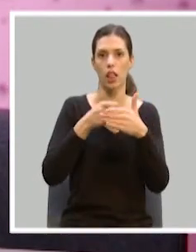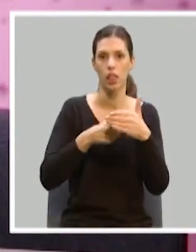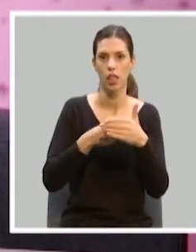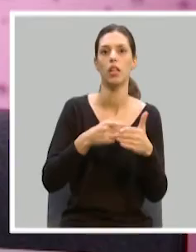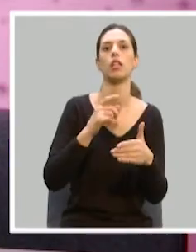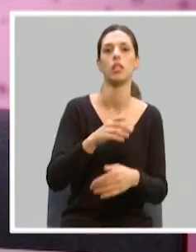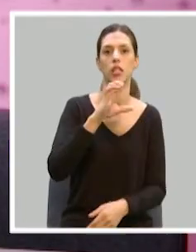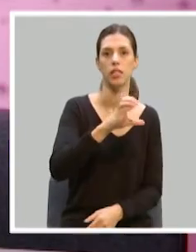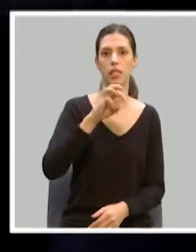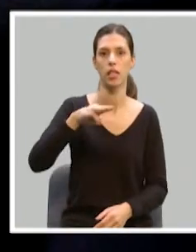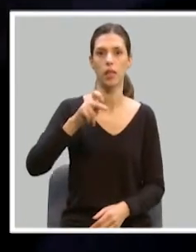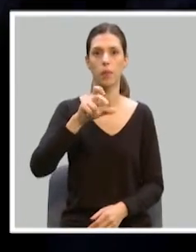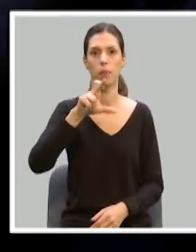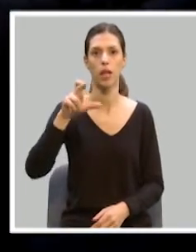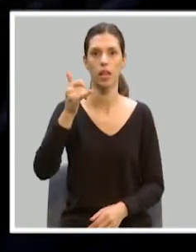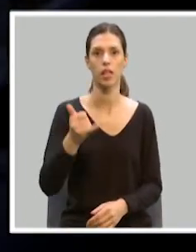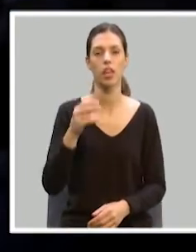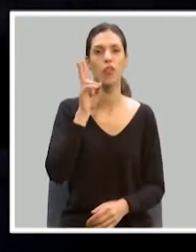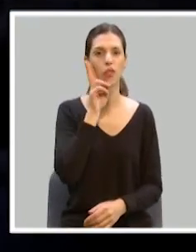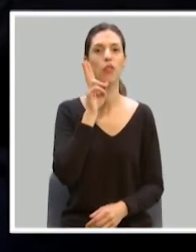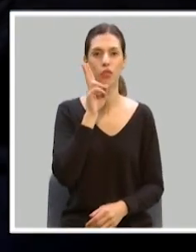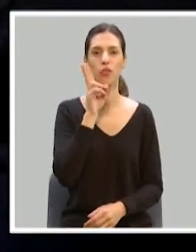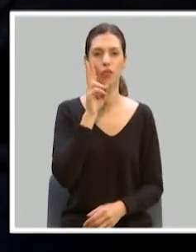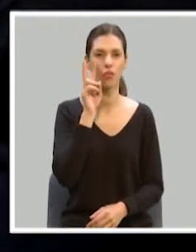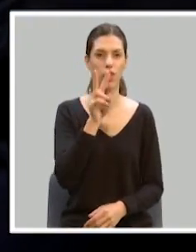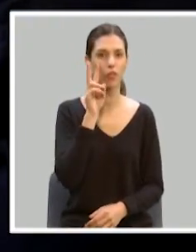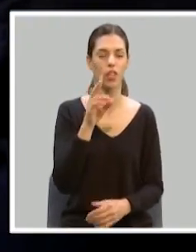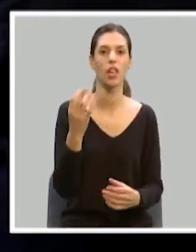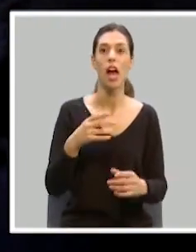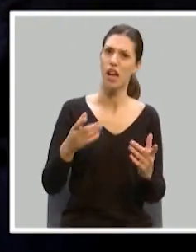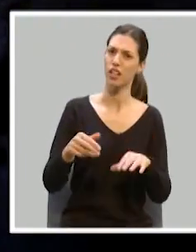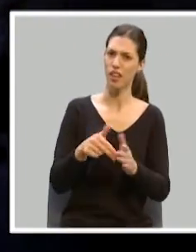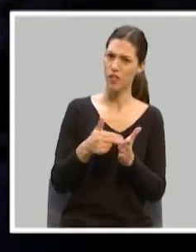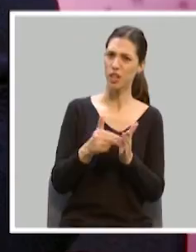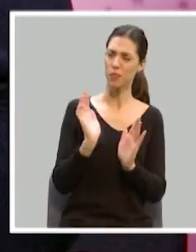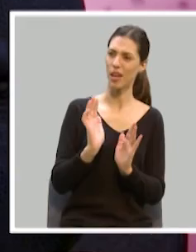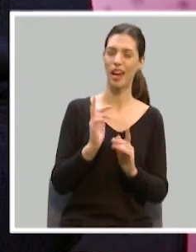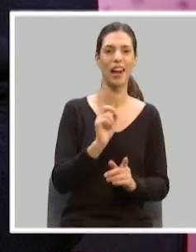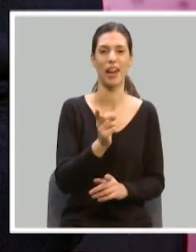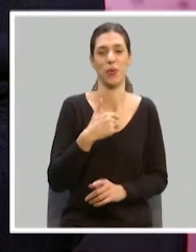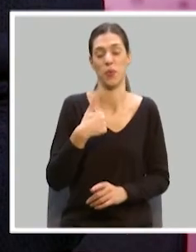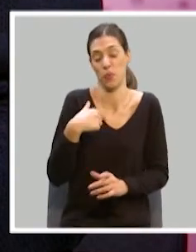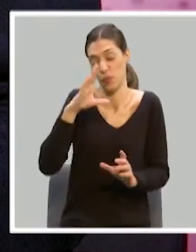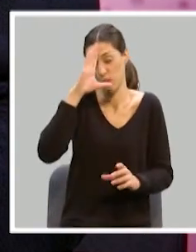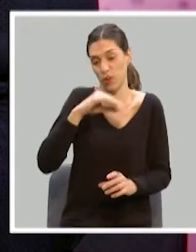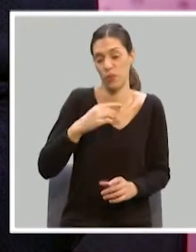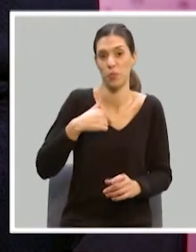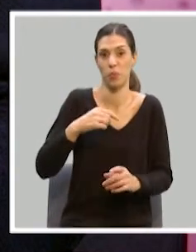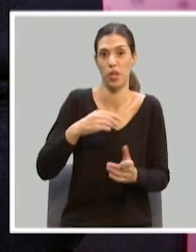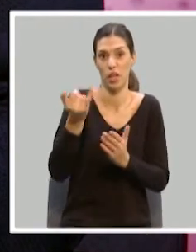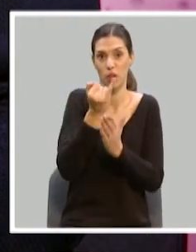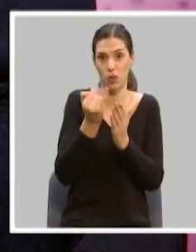assina como se amarre e ela teve nos outros no rio toda a espera não eu não sabia que não